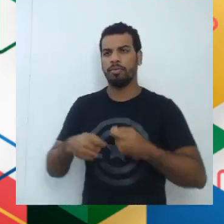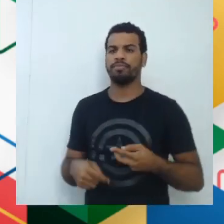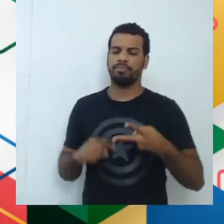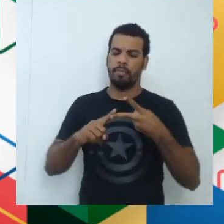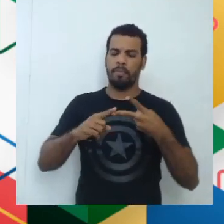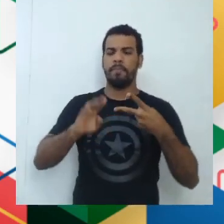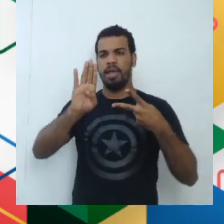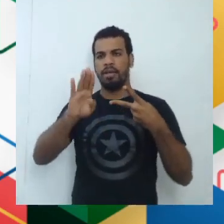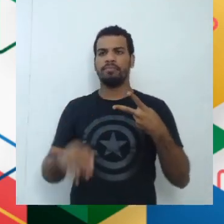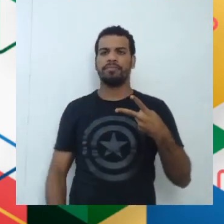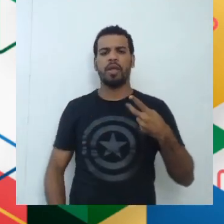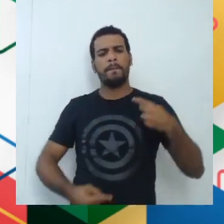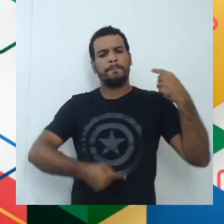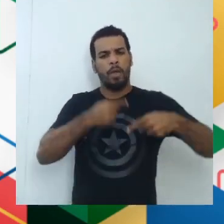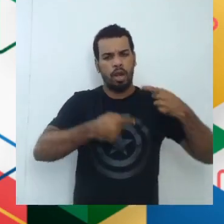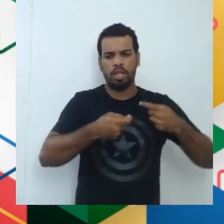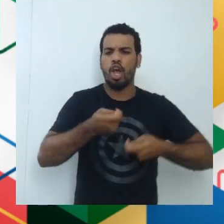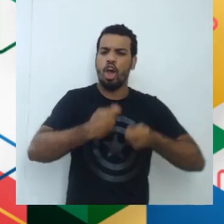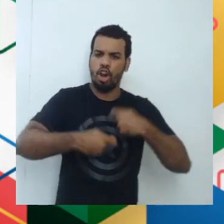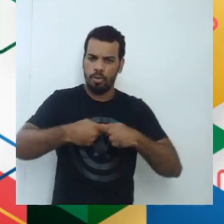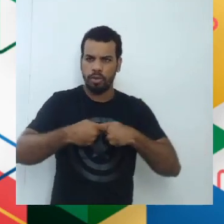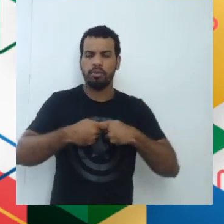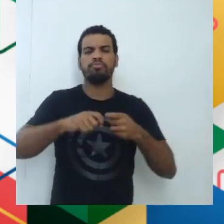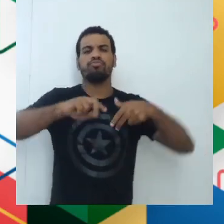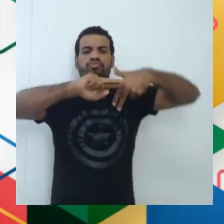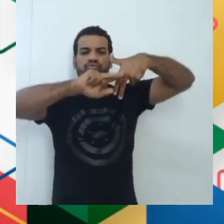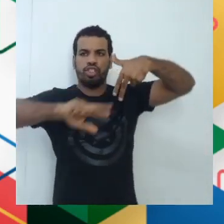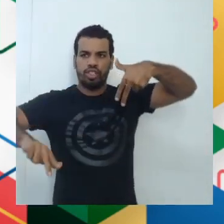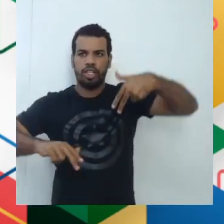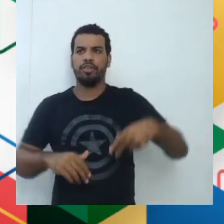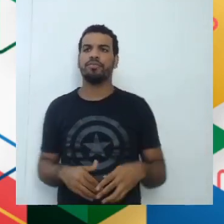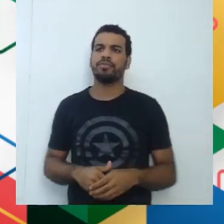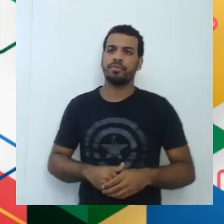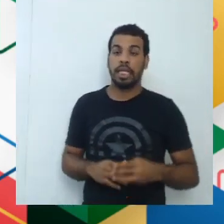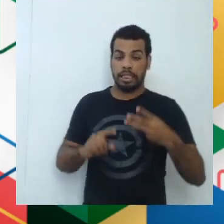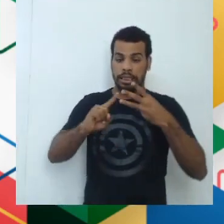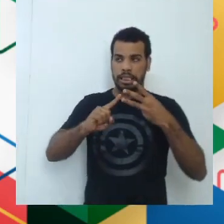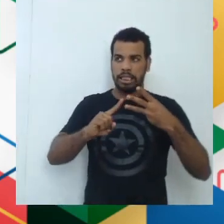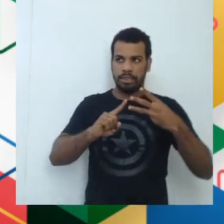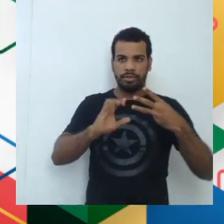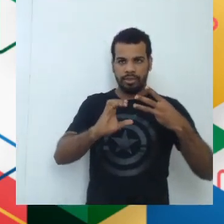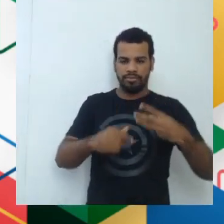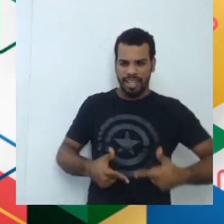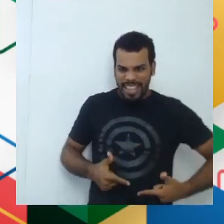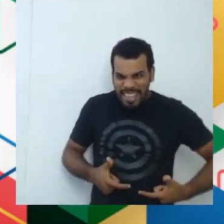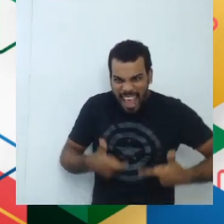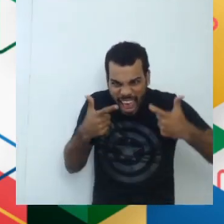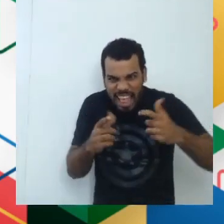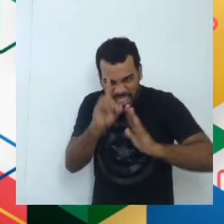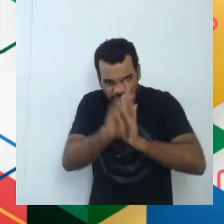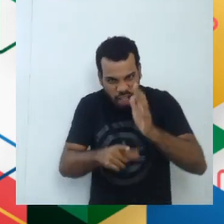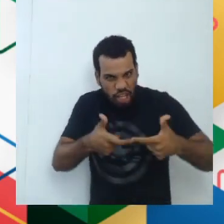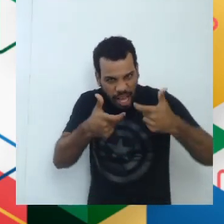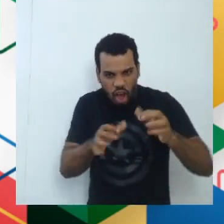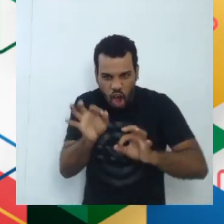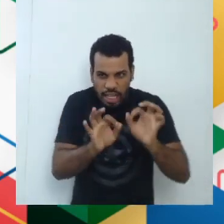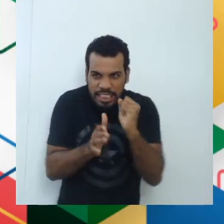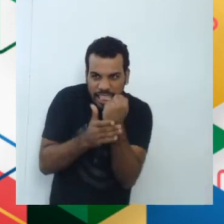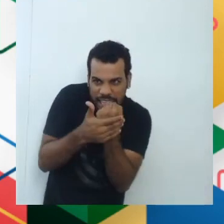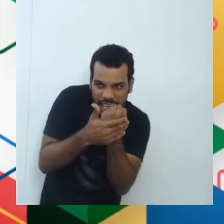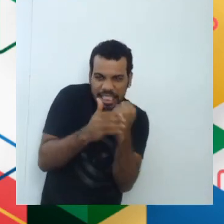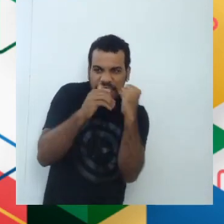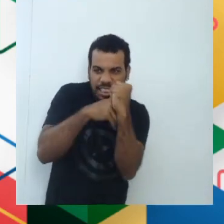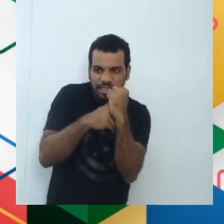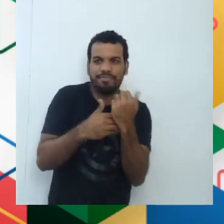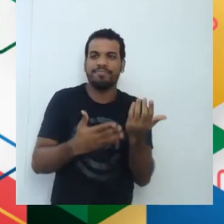B, políticos, econômicos e de gênero, C, de guerra, de organização secreta e